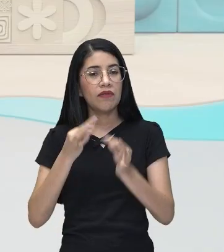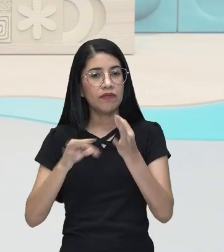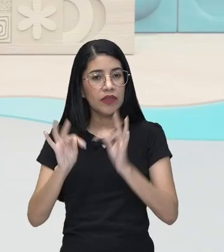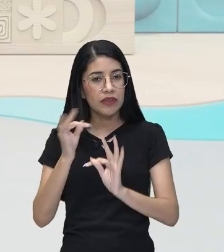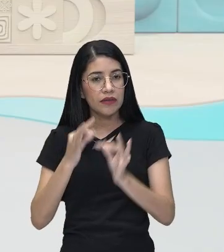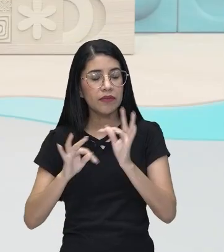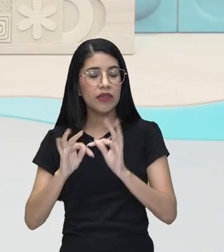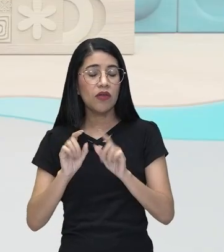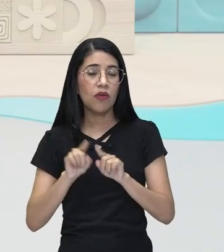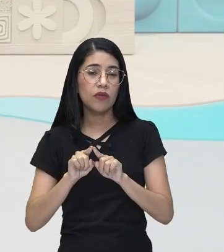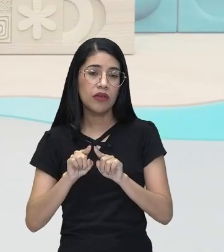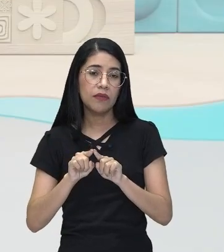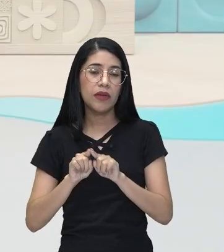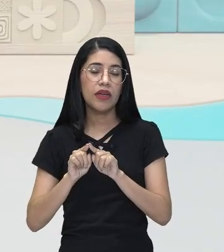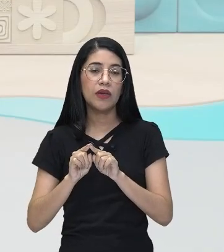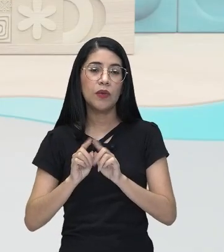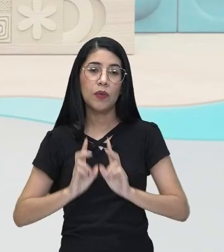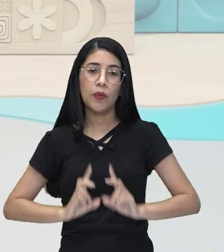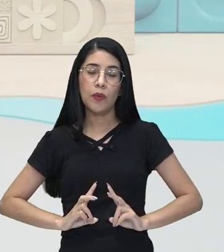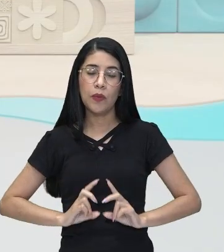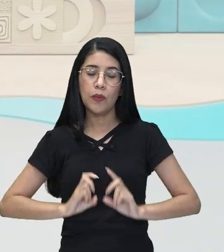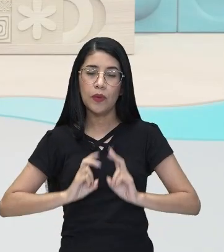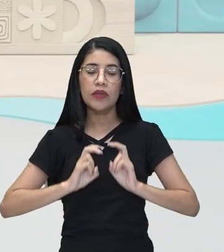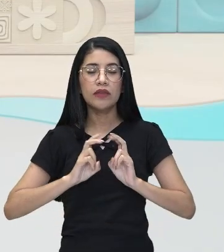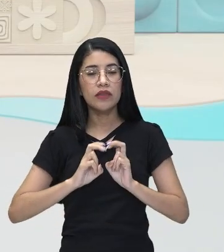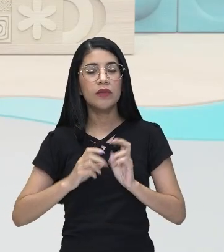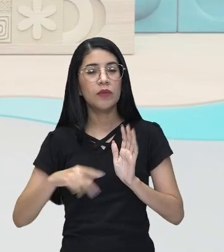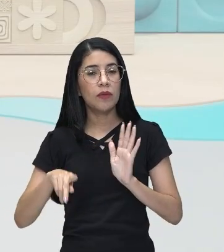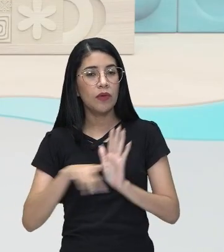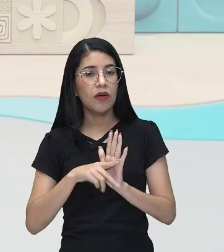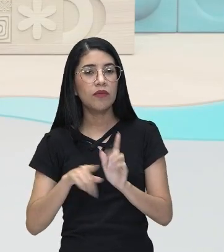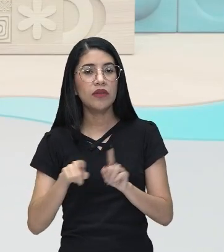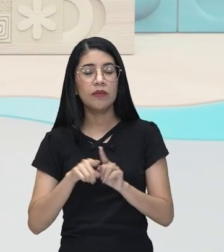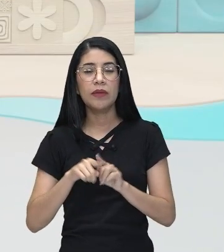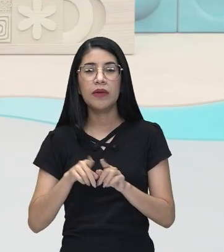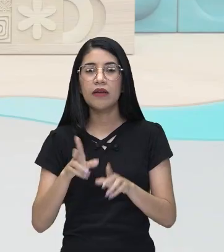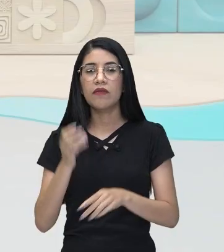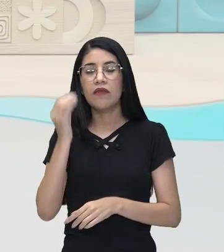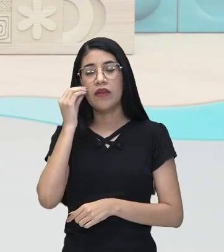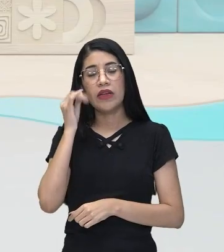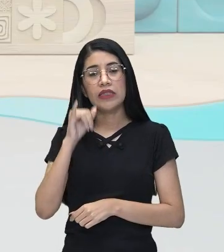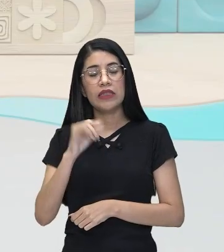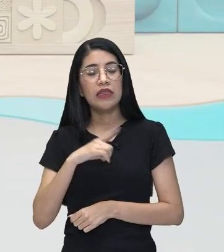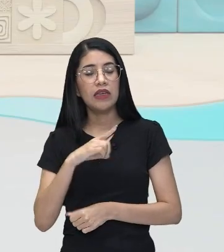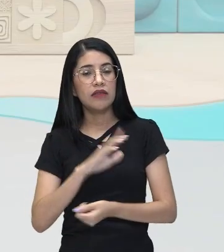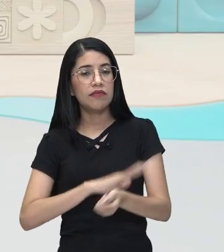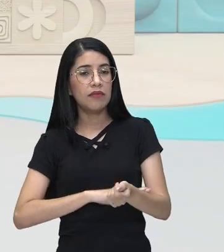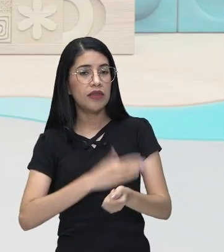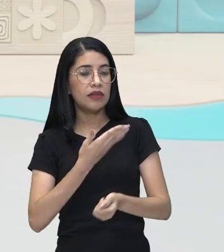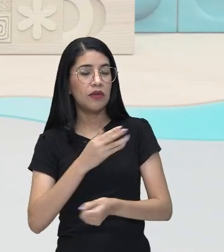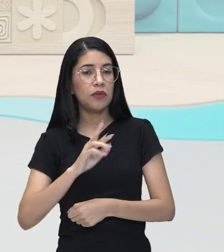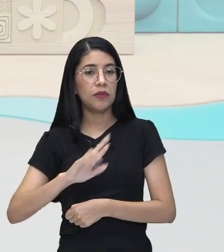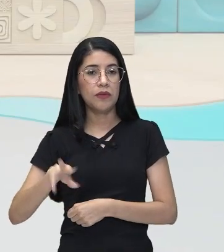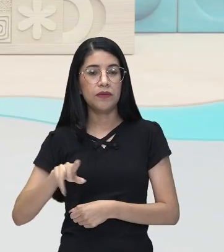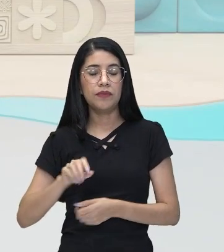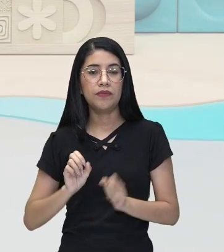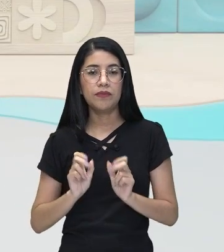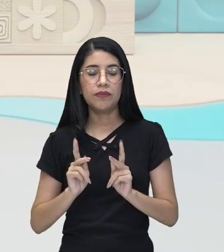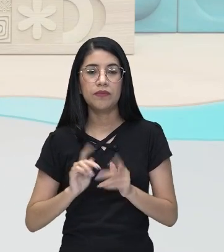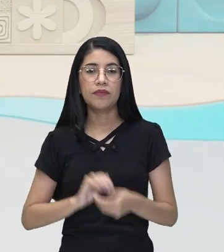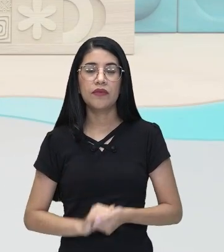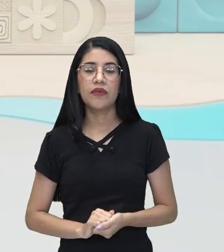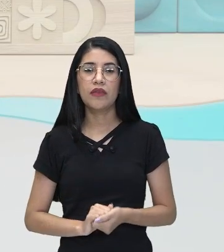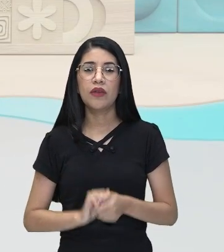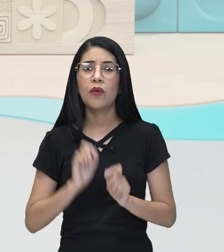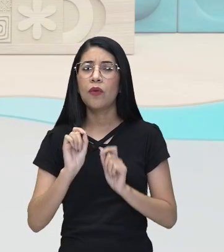né? Ou exames mais minuciosos para decretar se você é uma pessoa hipertensa ou não, ok? Agora bora ver as